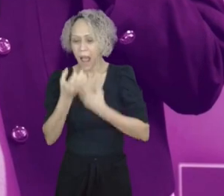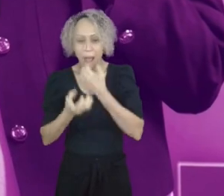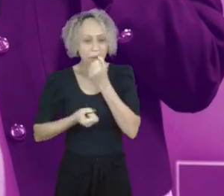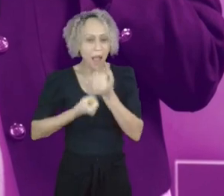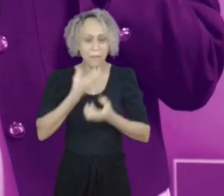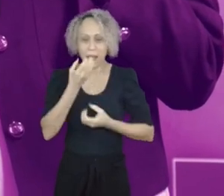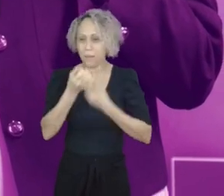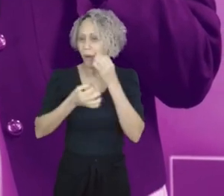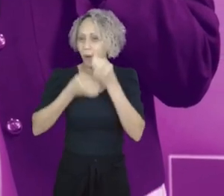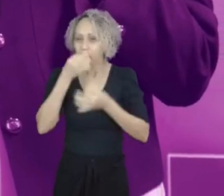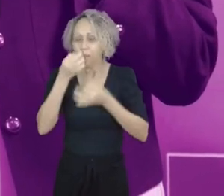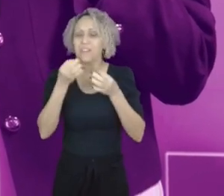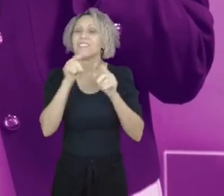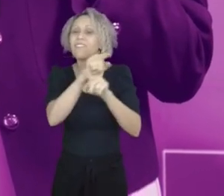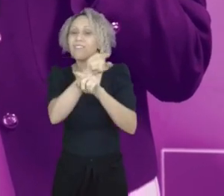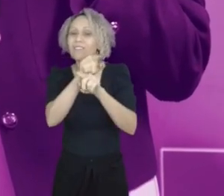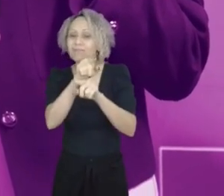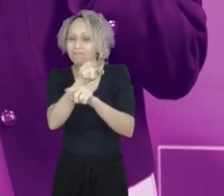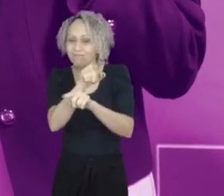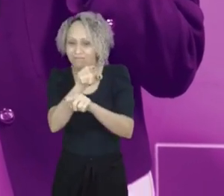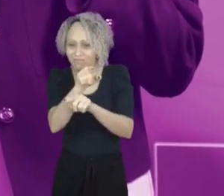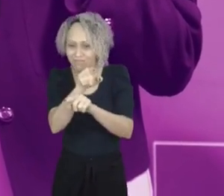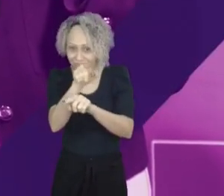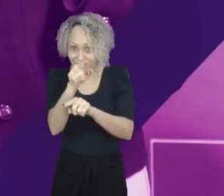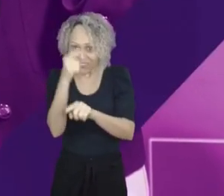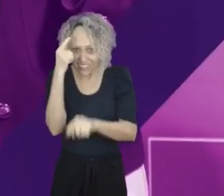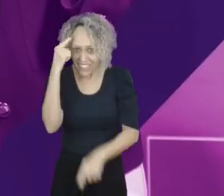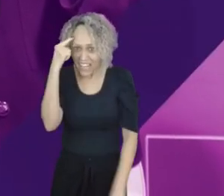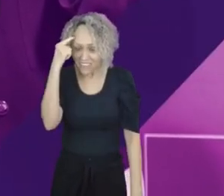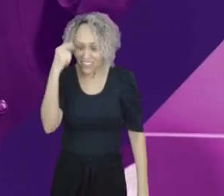ouvida, tenho sonhos pra viver.